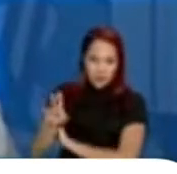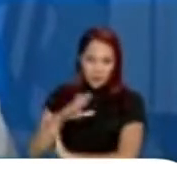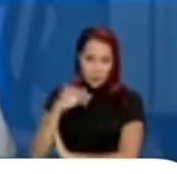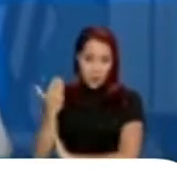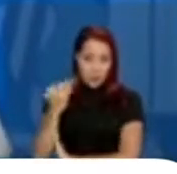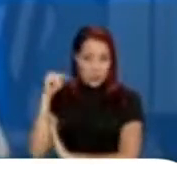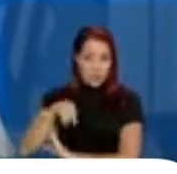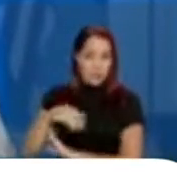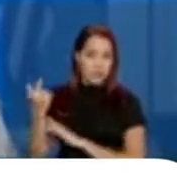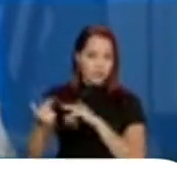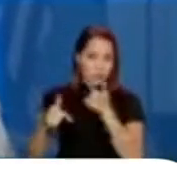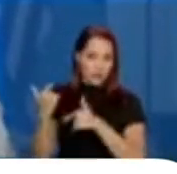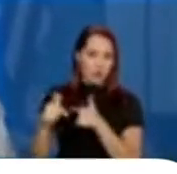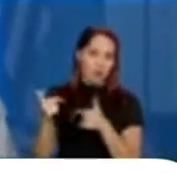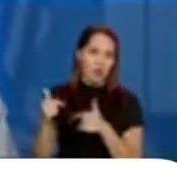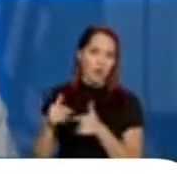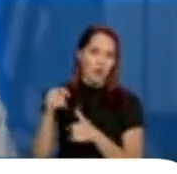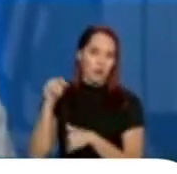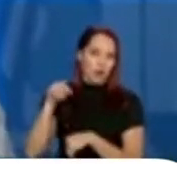serviço ele fornece